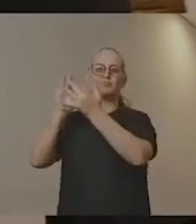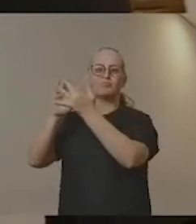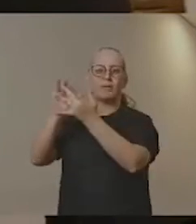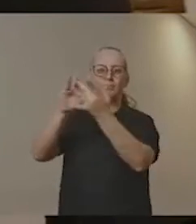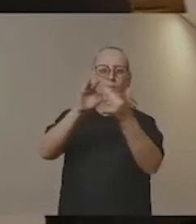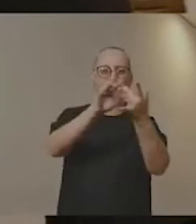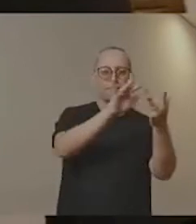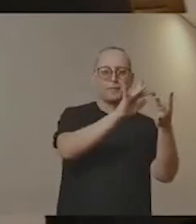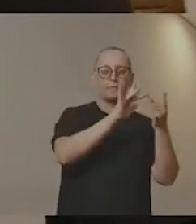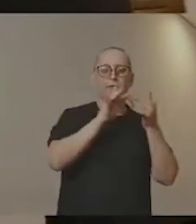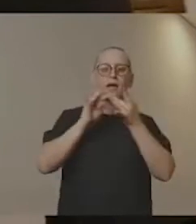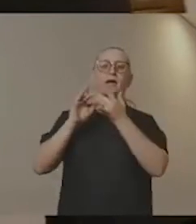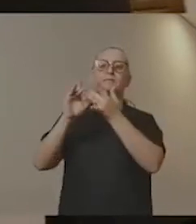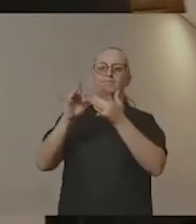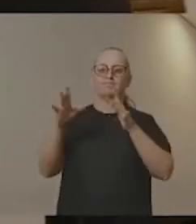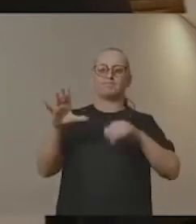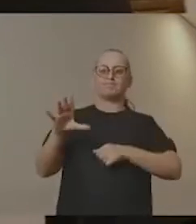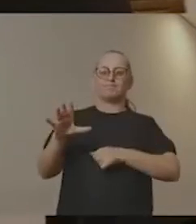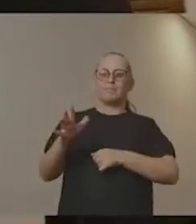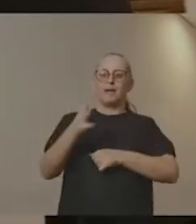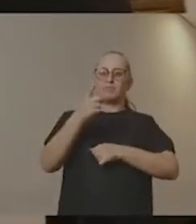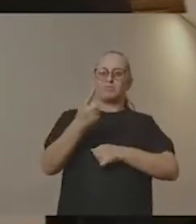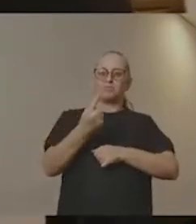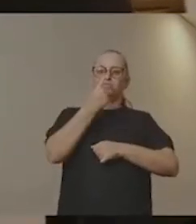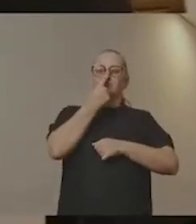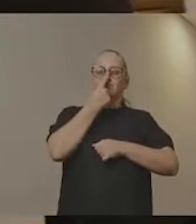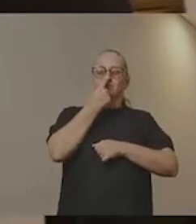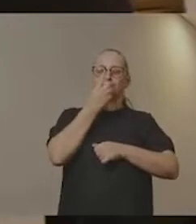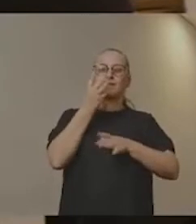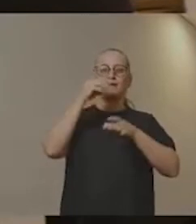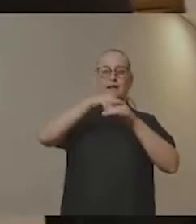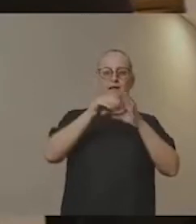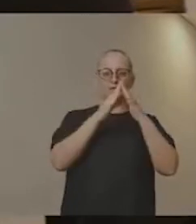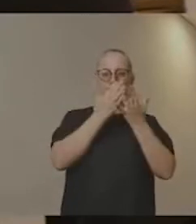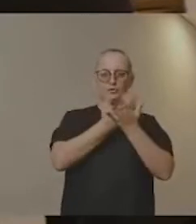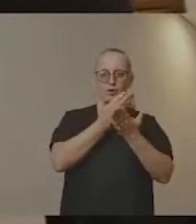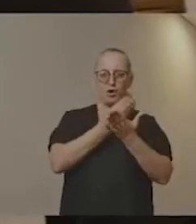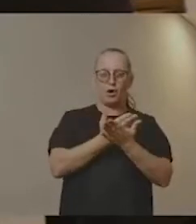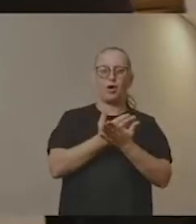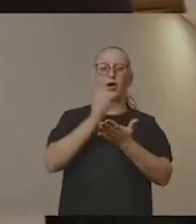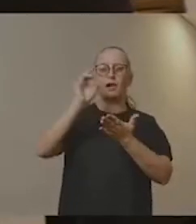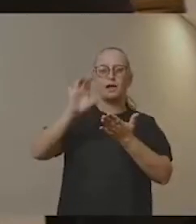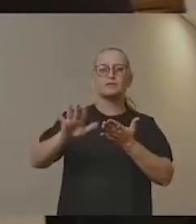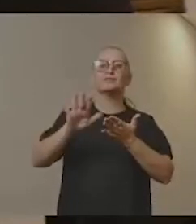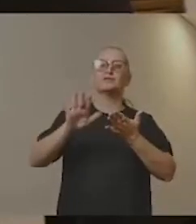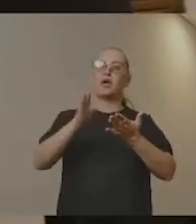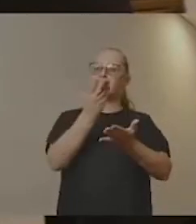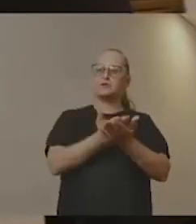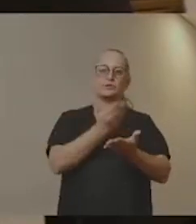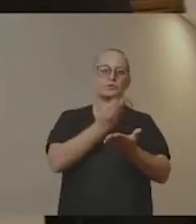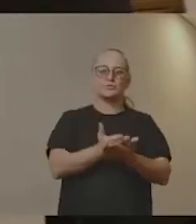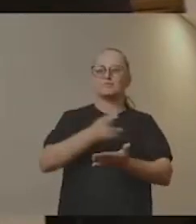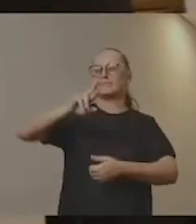só se aprender a grade curricular, mas é ali que os professores realmente estão dispostos a ensinar sobre a vida, o que a gente vai usar